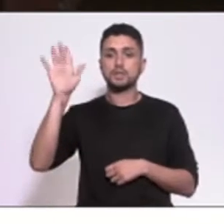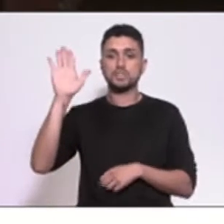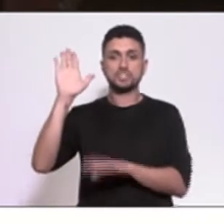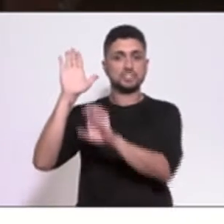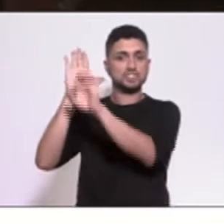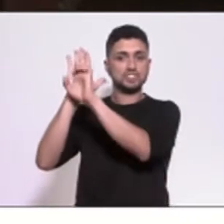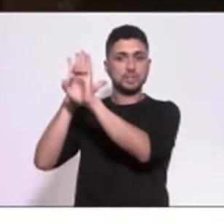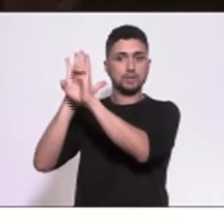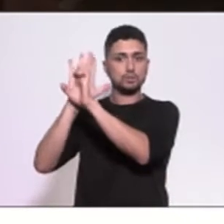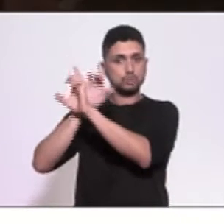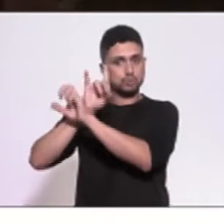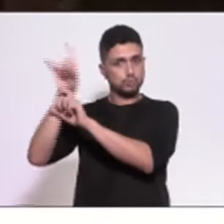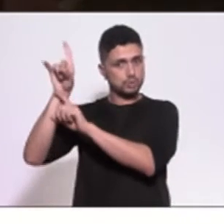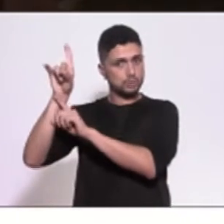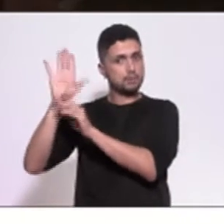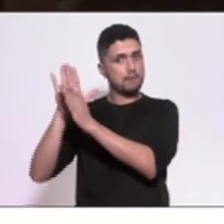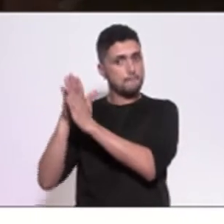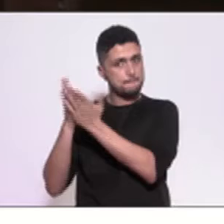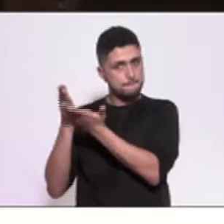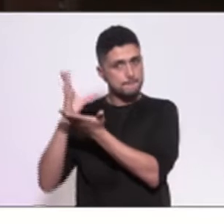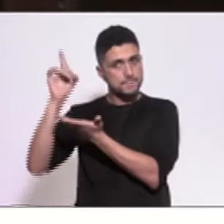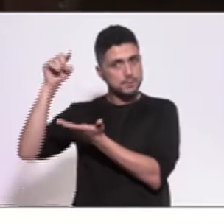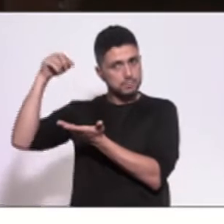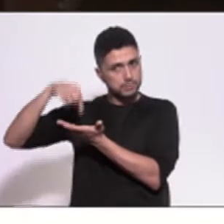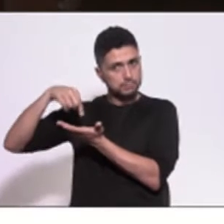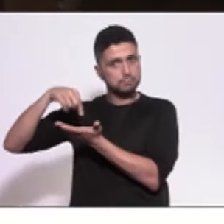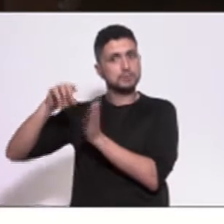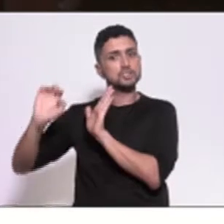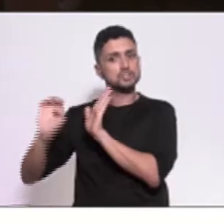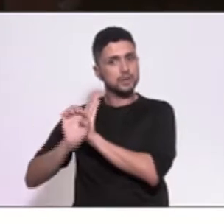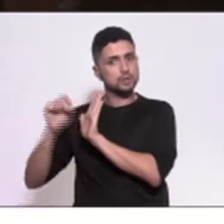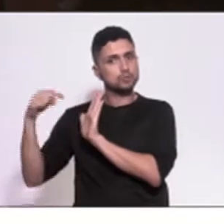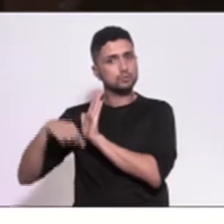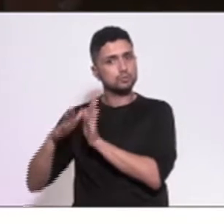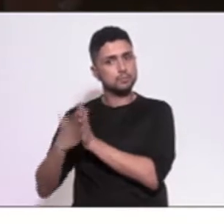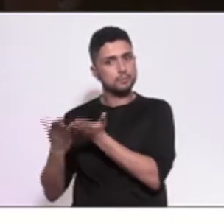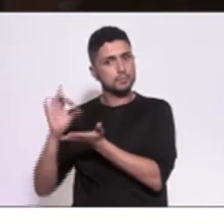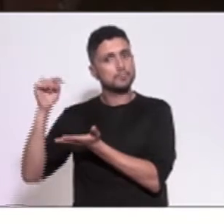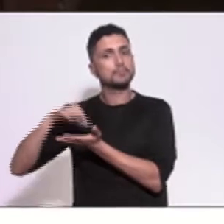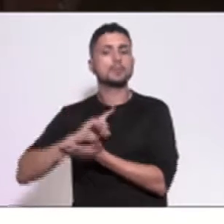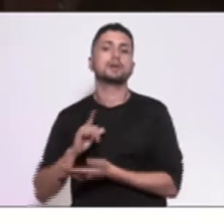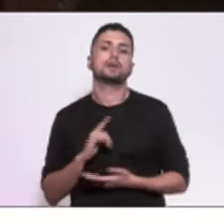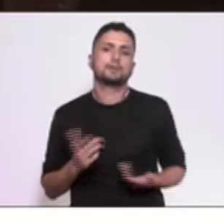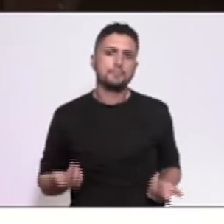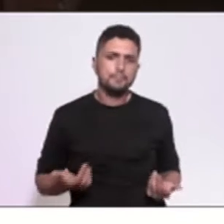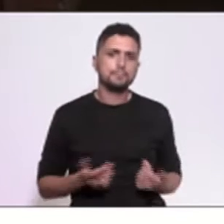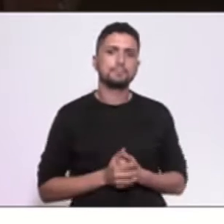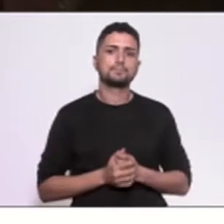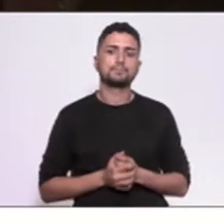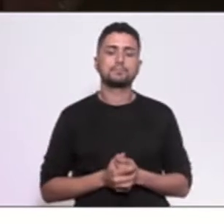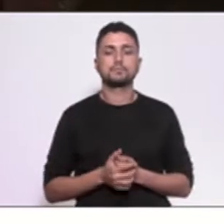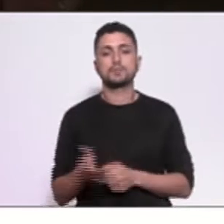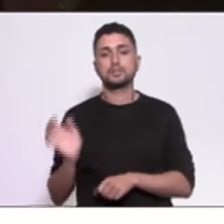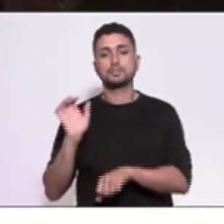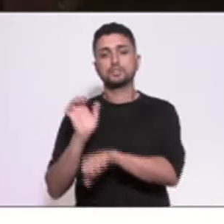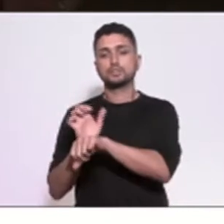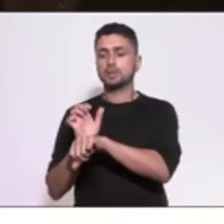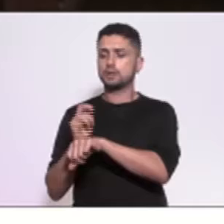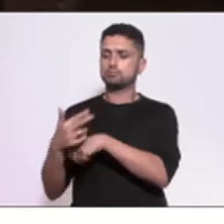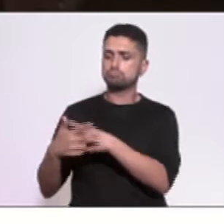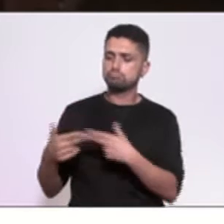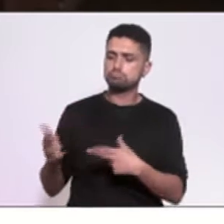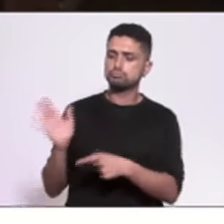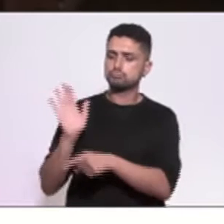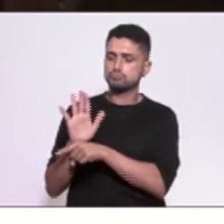estão aqui na Bíblia Sagrada. Para dar alguma coisa para o Estado, cumprir com as nossas